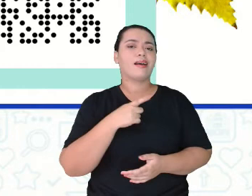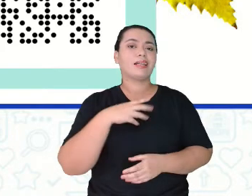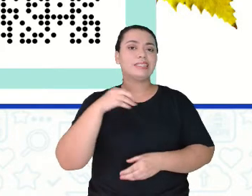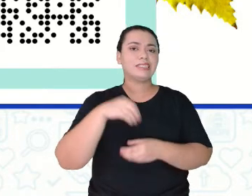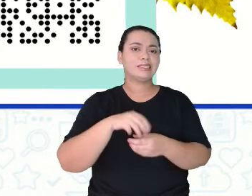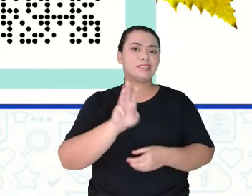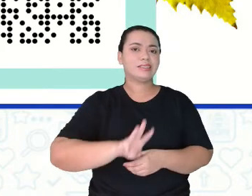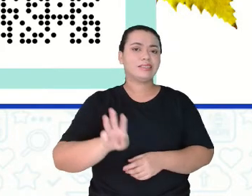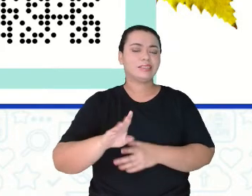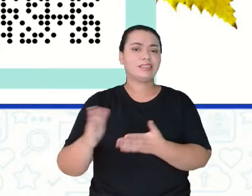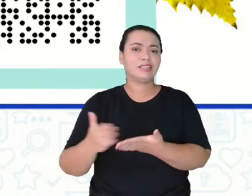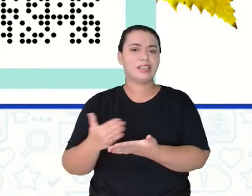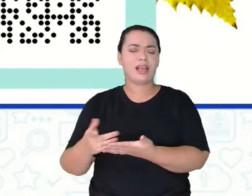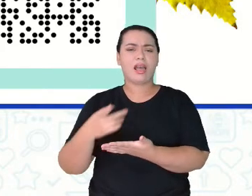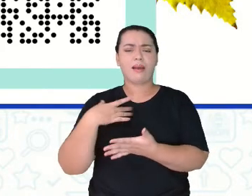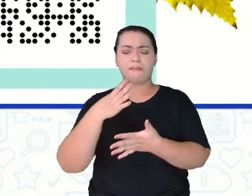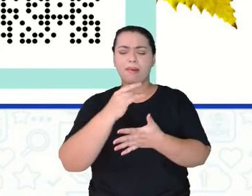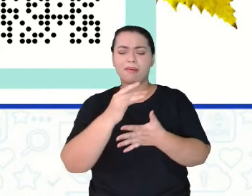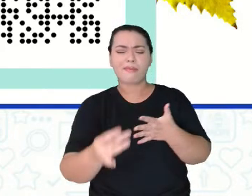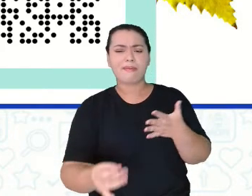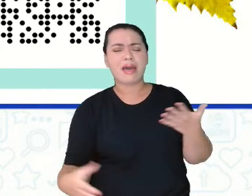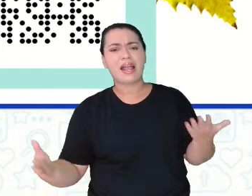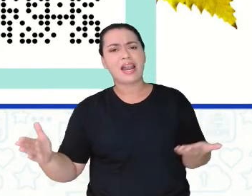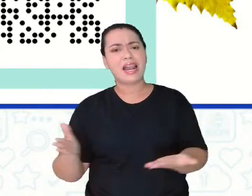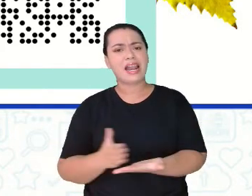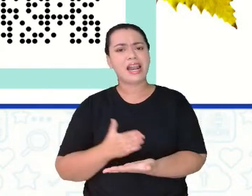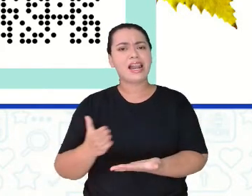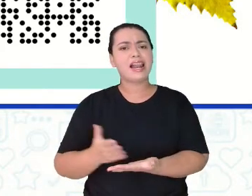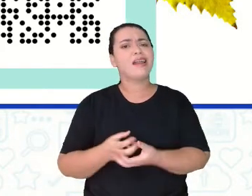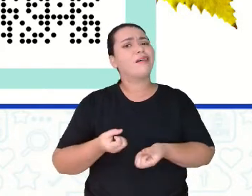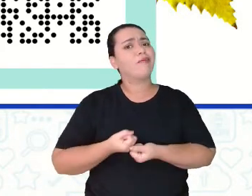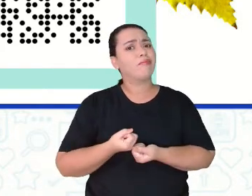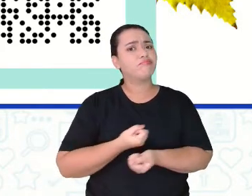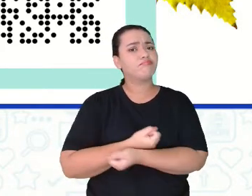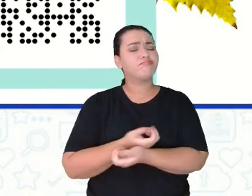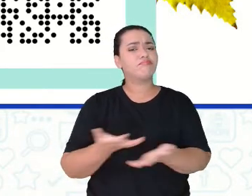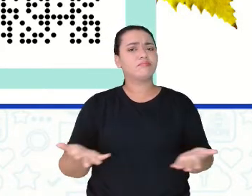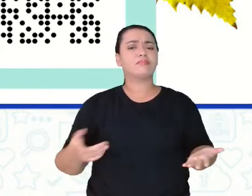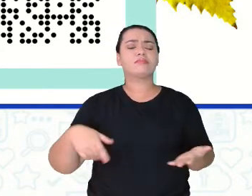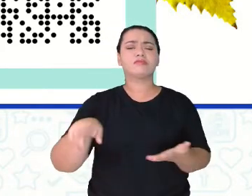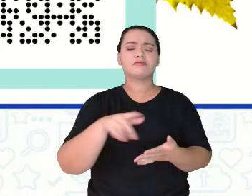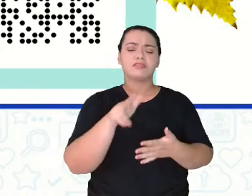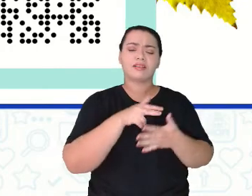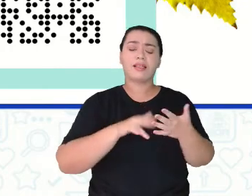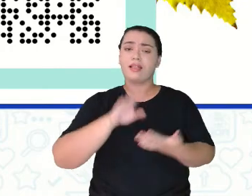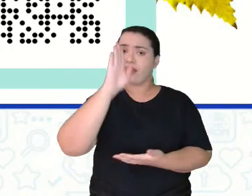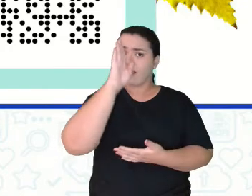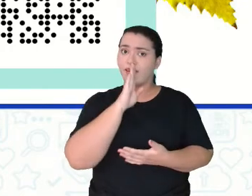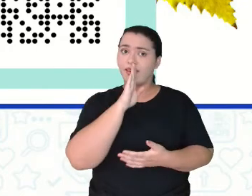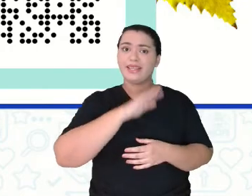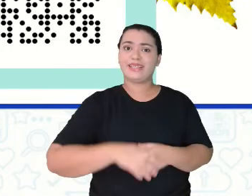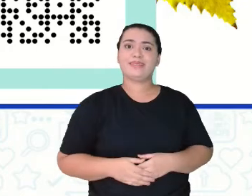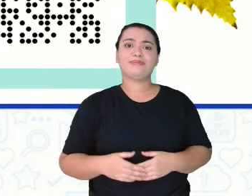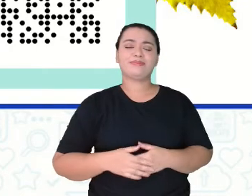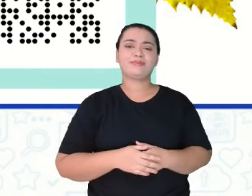uma série de livros disponíveis para que vocês leiam gratuitamente, tá